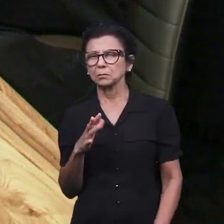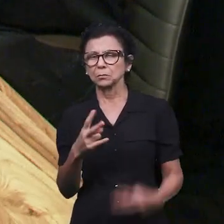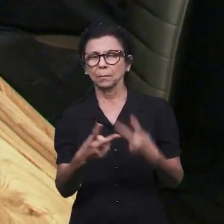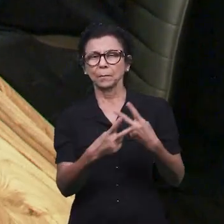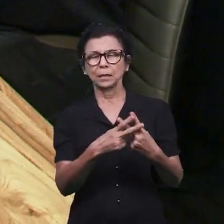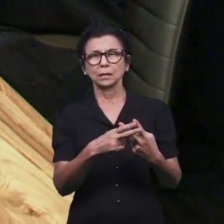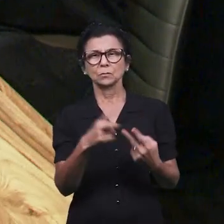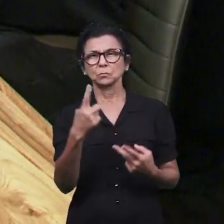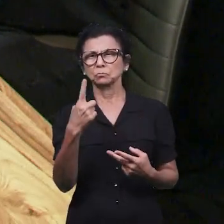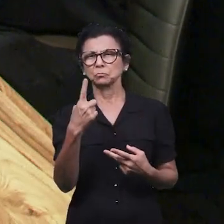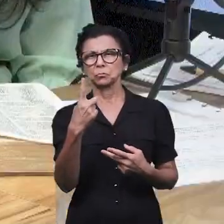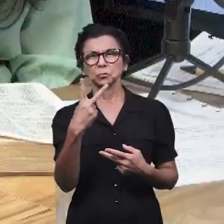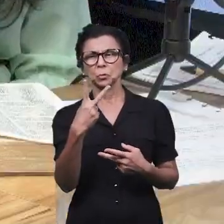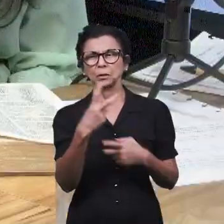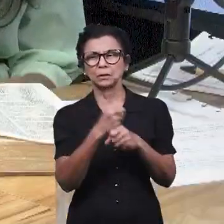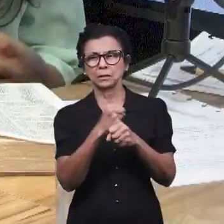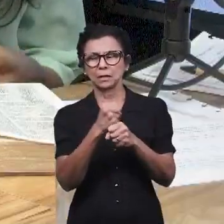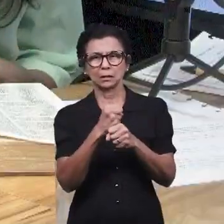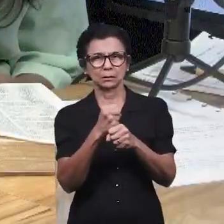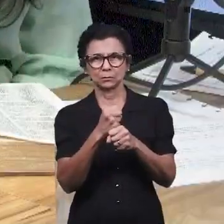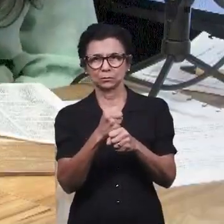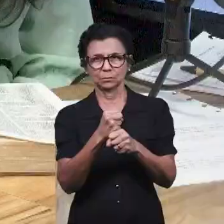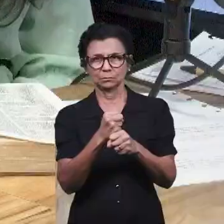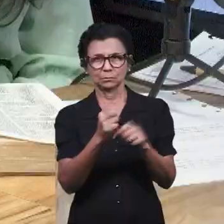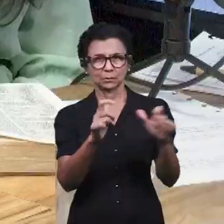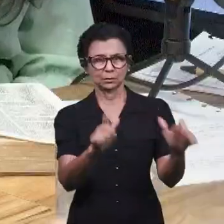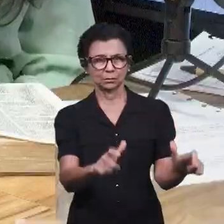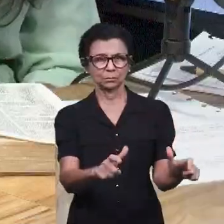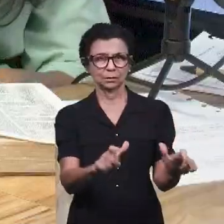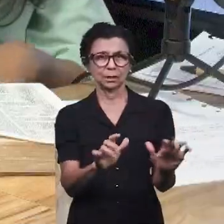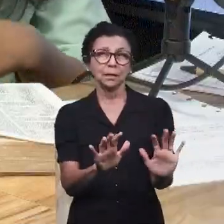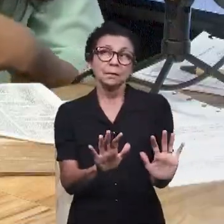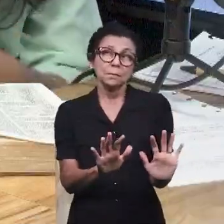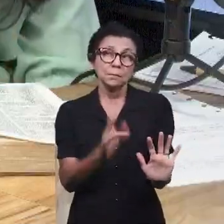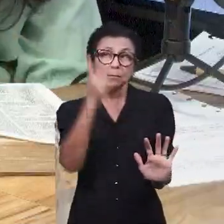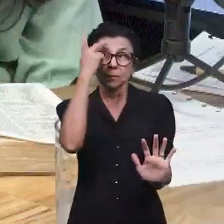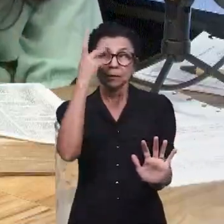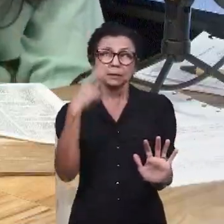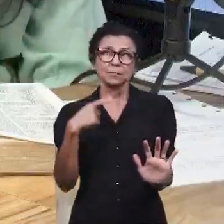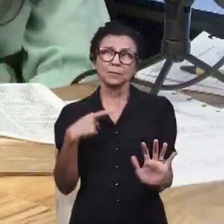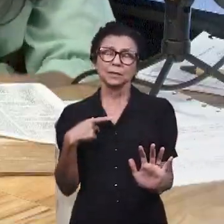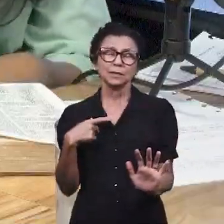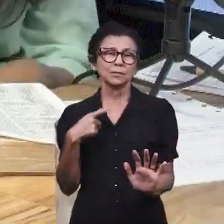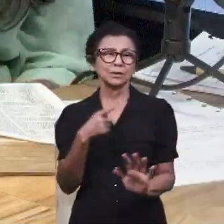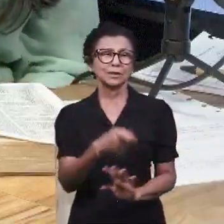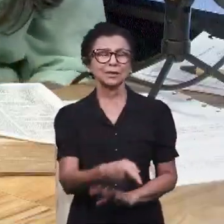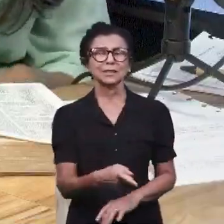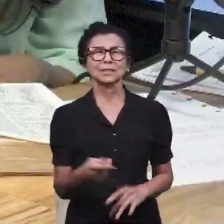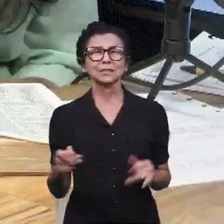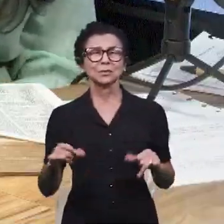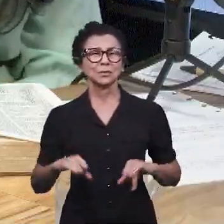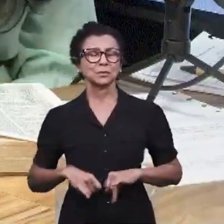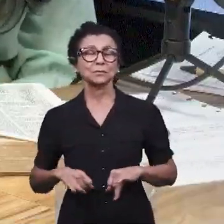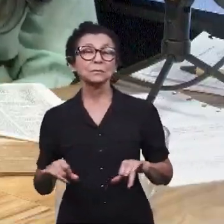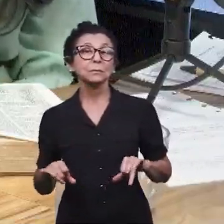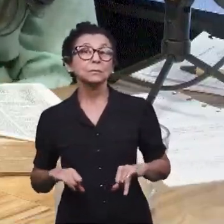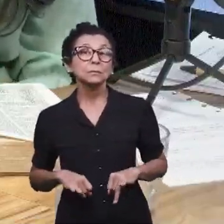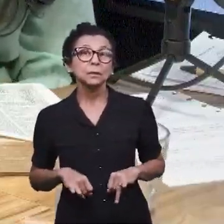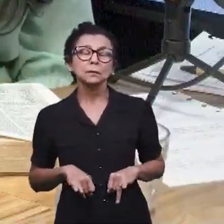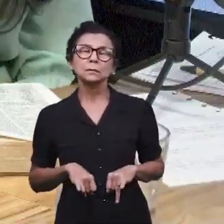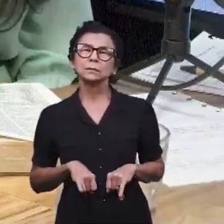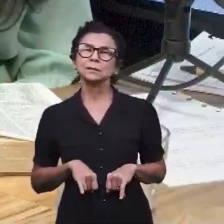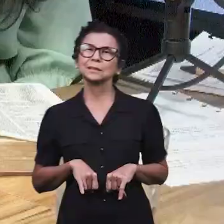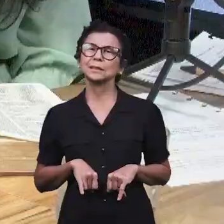anos naquele lugar. E, humanamente falando, era para ser entediante, um momento de dor, de